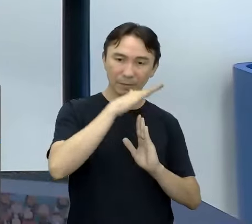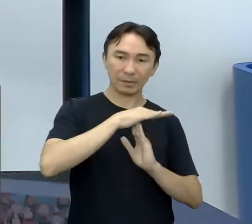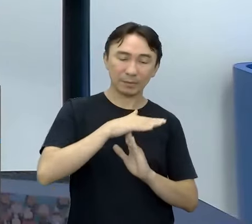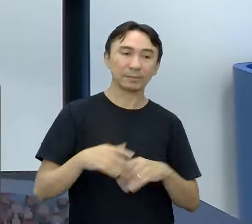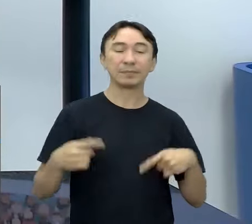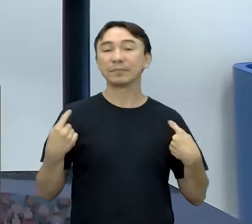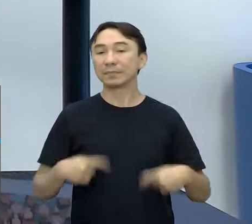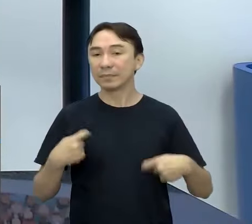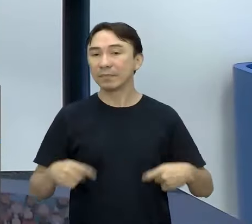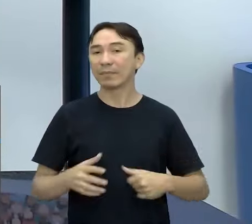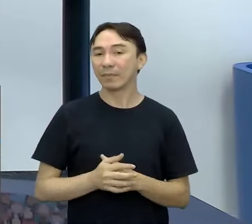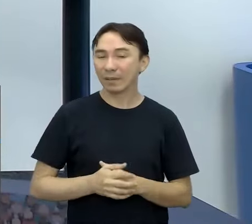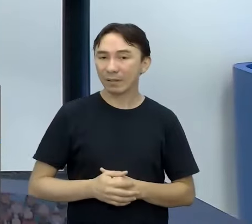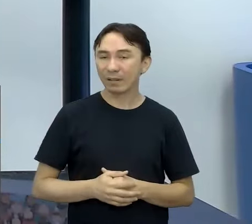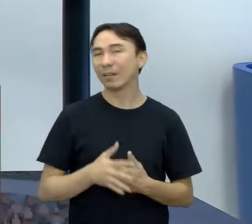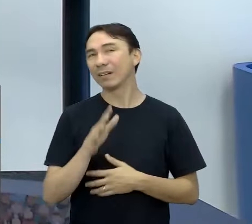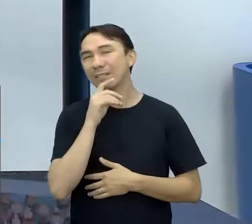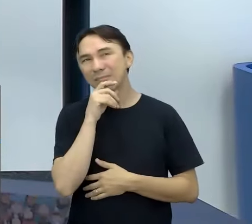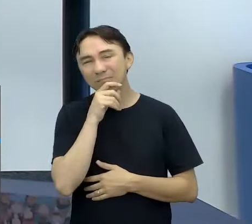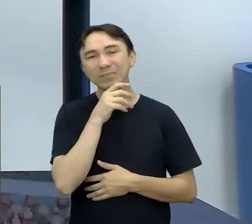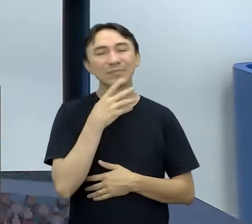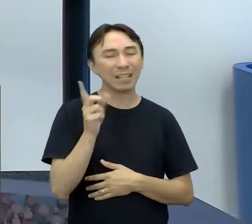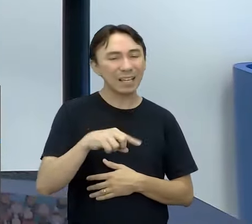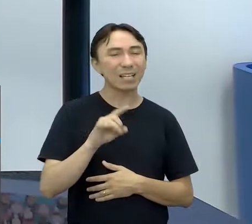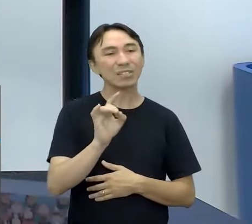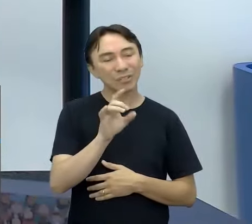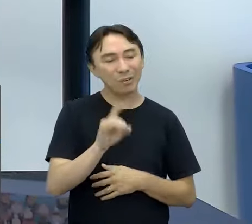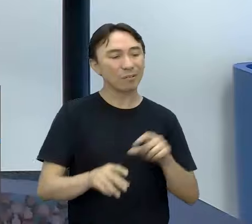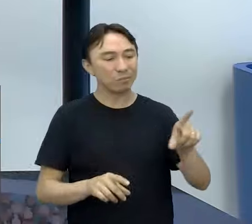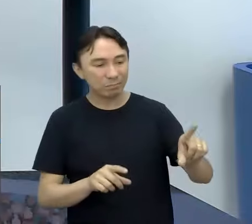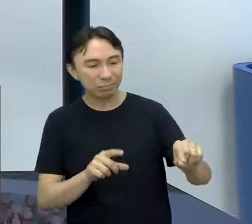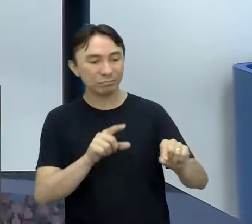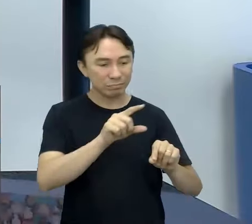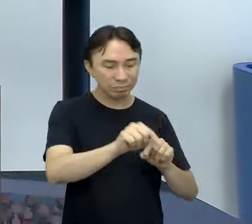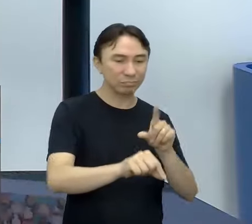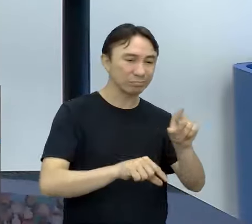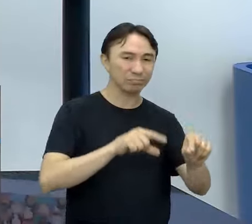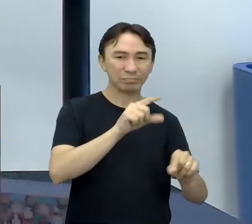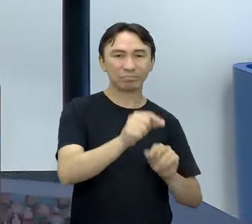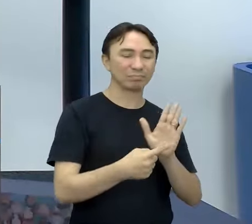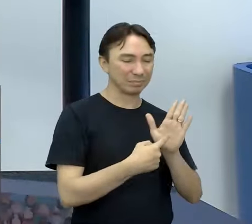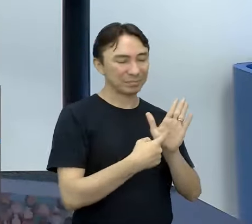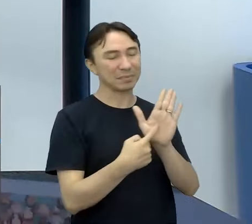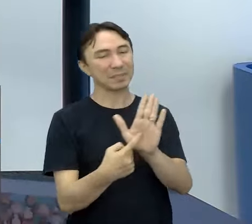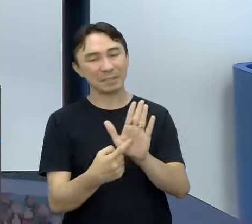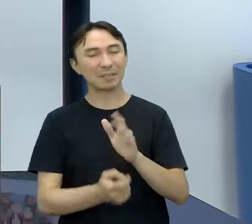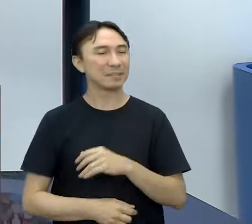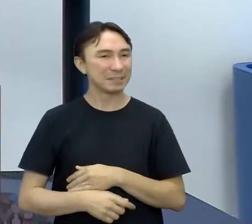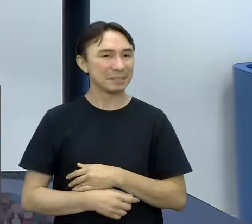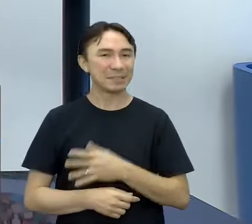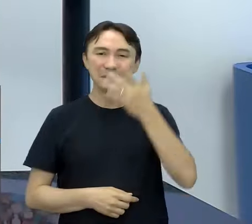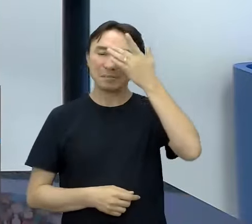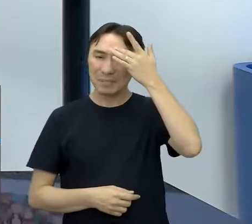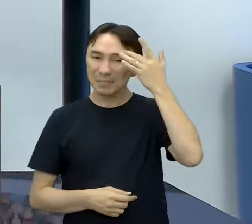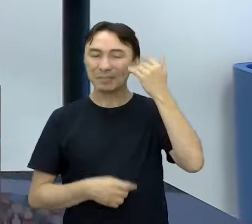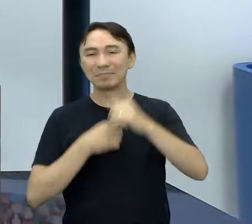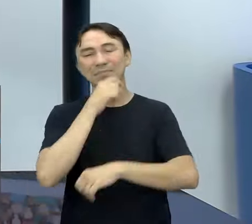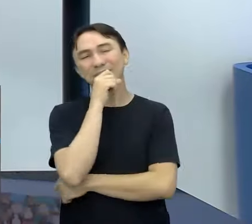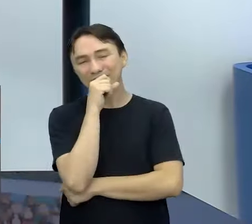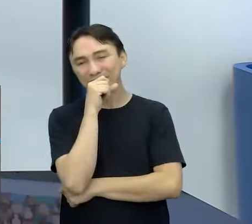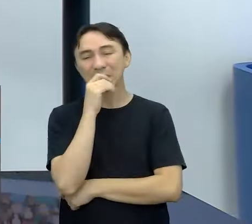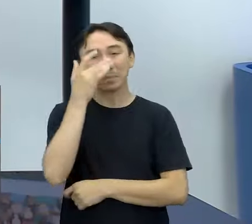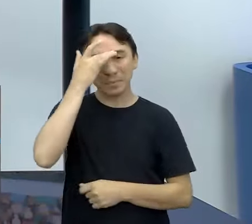censitária, vai ser amostral. Mas, será que na escolha dessa amostra, tipo, na hora de selecionar as pessoas, eu posso só decidir, ó, quem mora